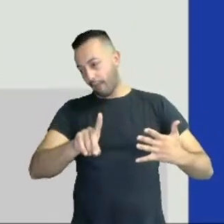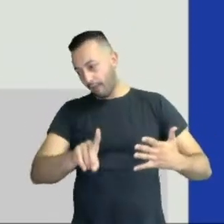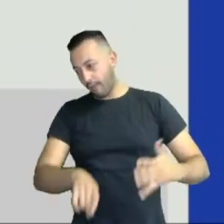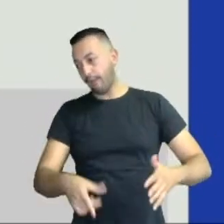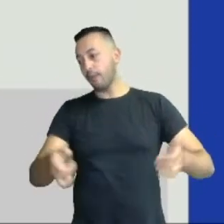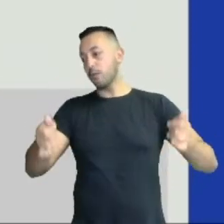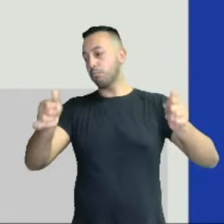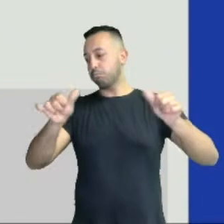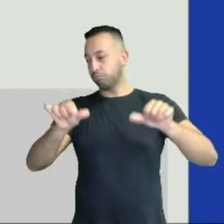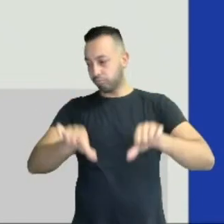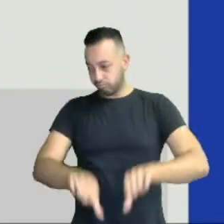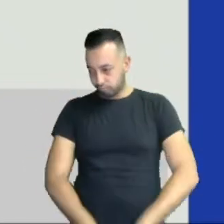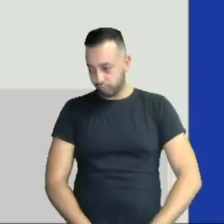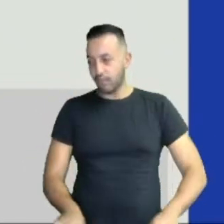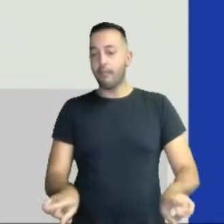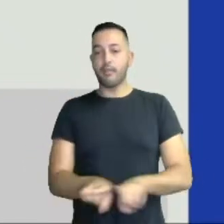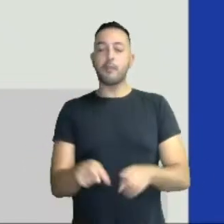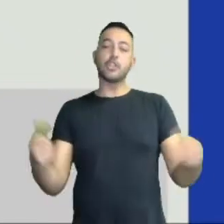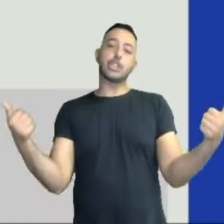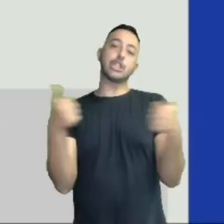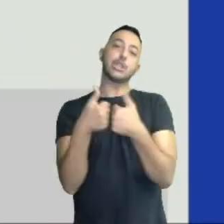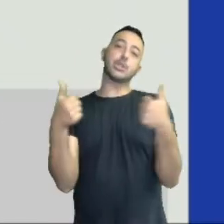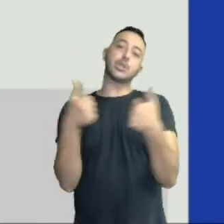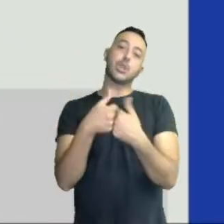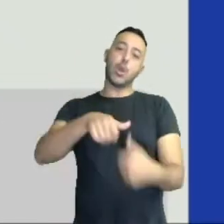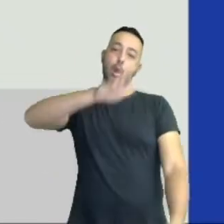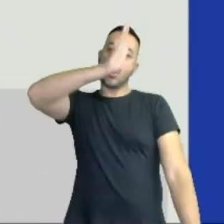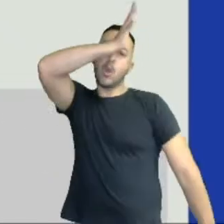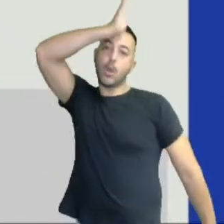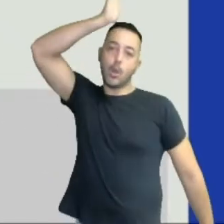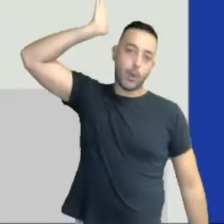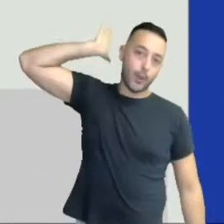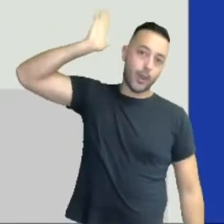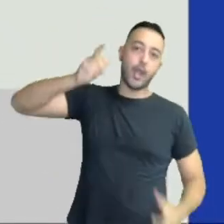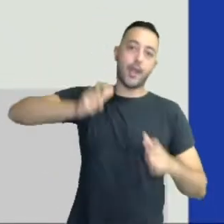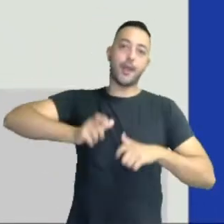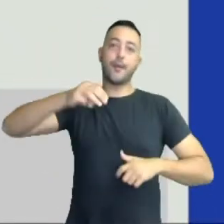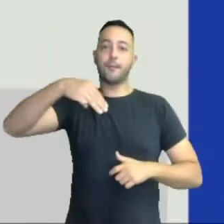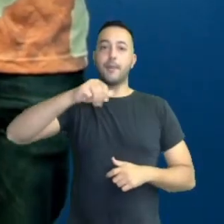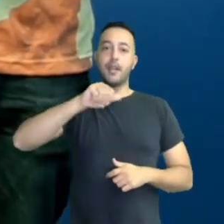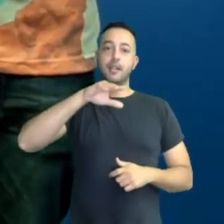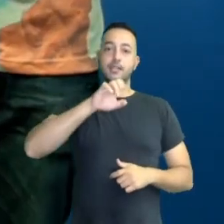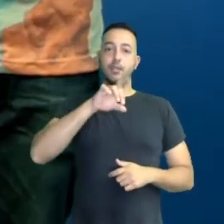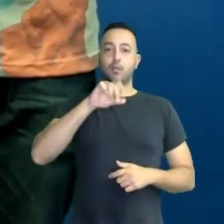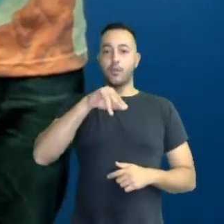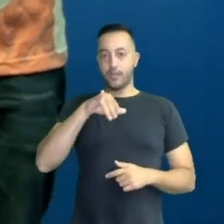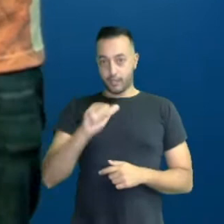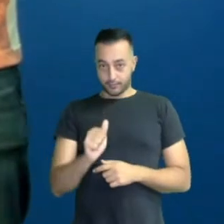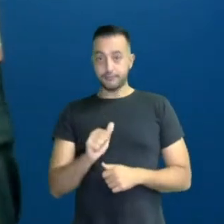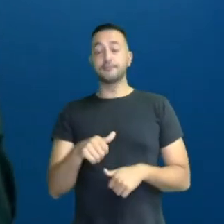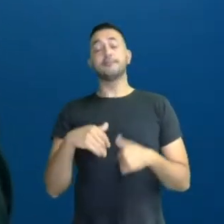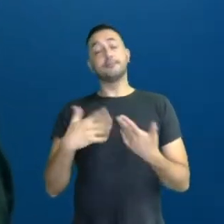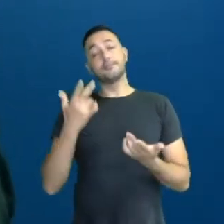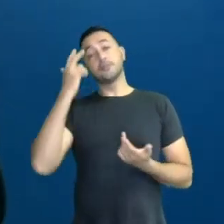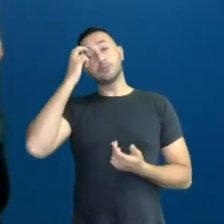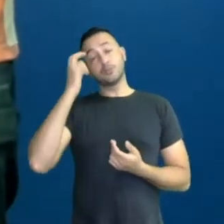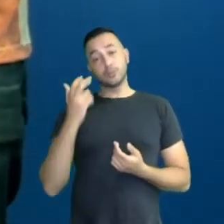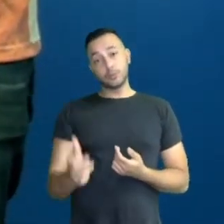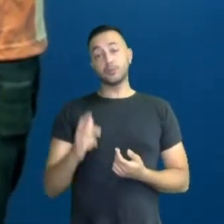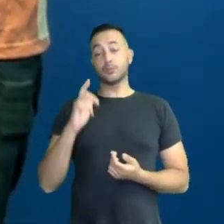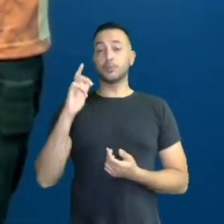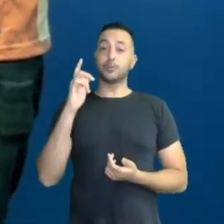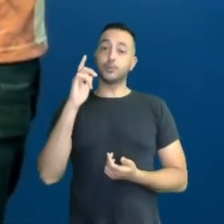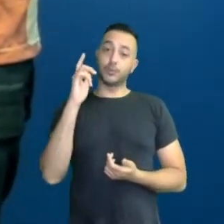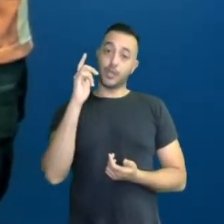e o choque com os romanos e macedônicos. É durante esse período helenístico que essa cultura grega vai deixar de